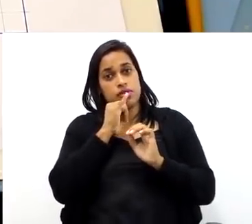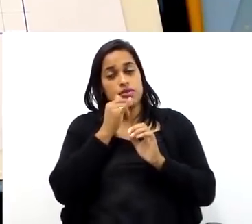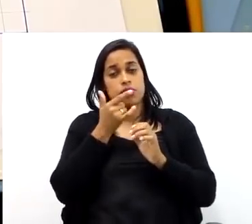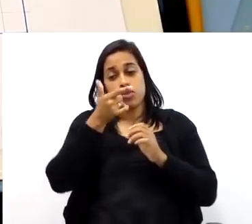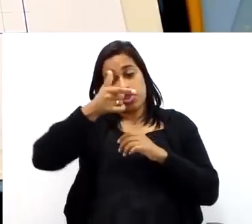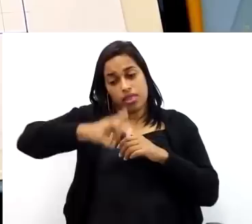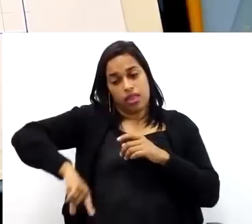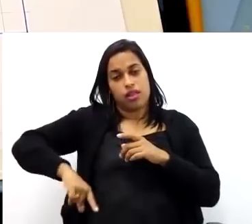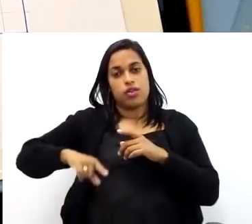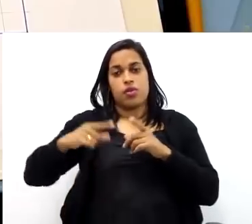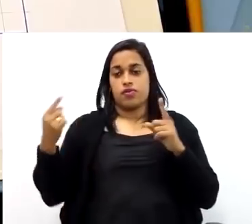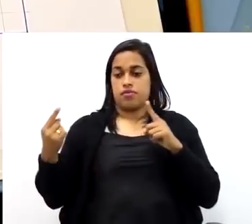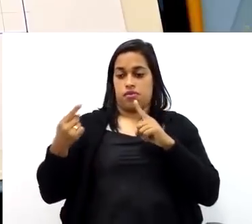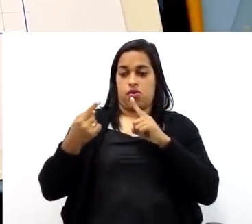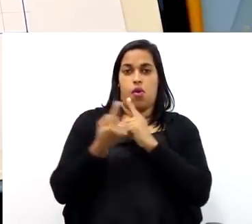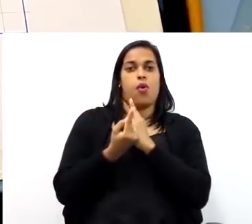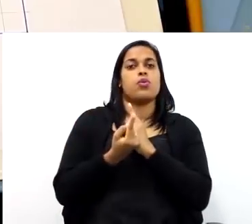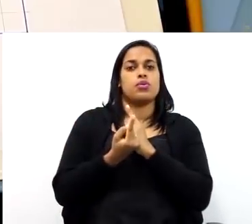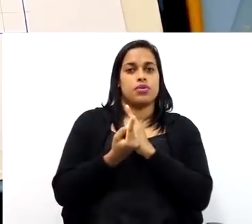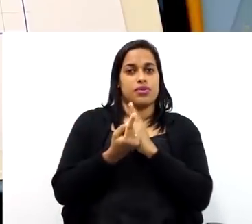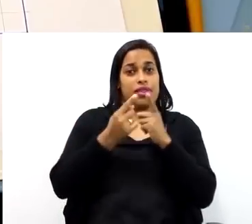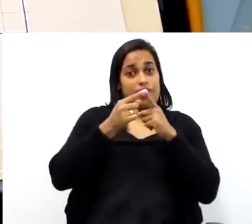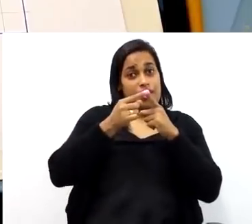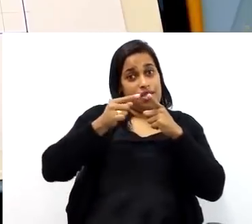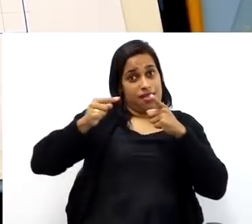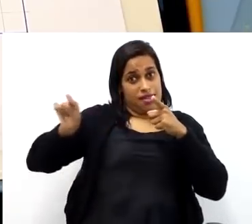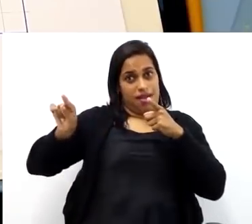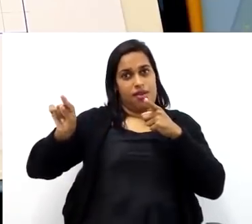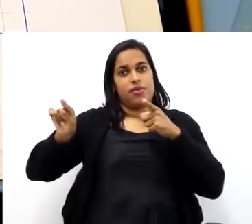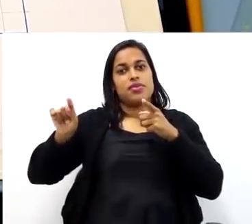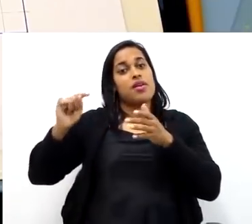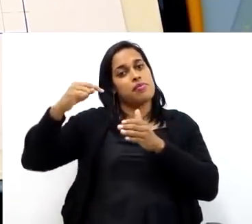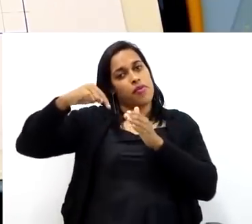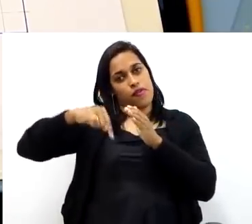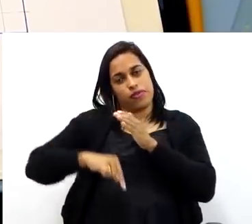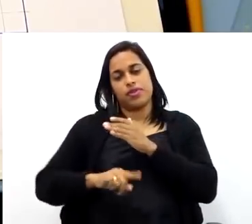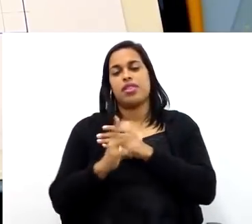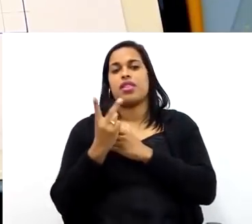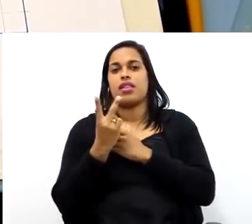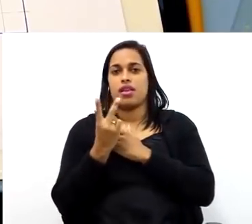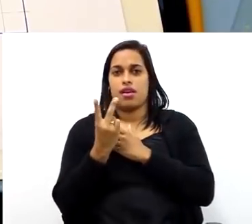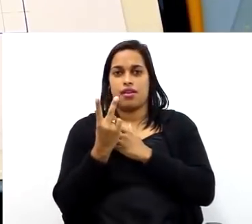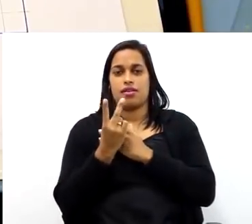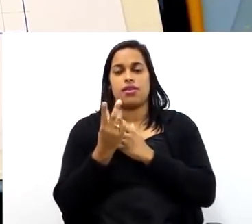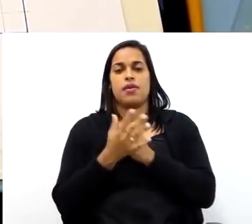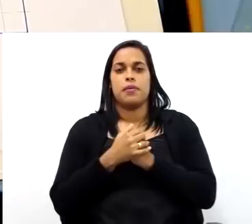Aqui na superior, eu vou ter um cruzamento novamente de larguras com